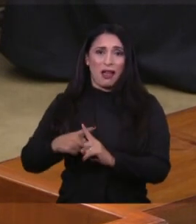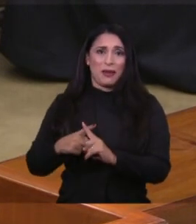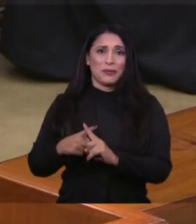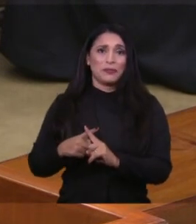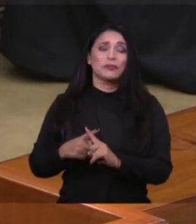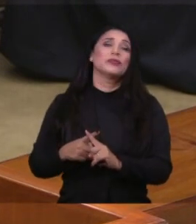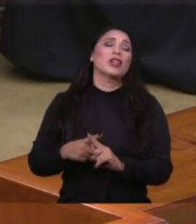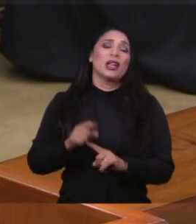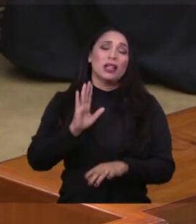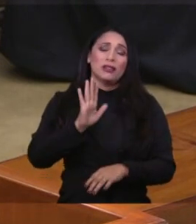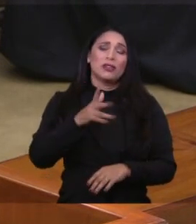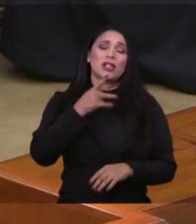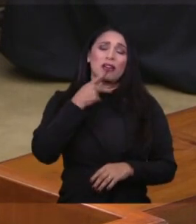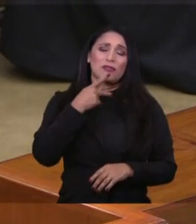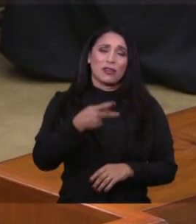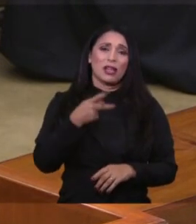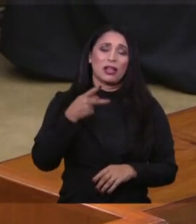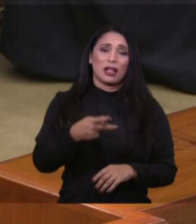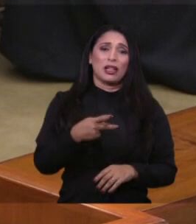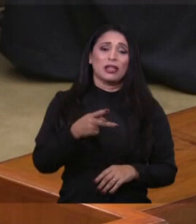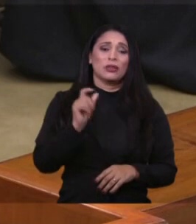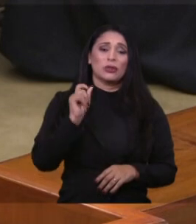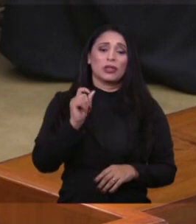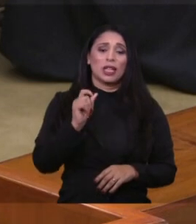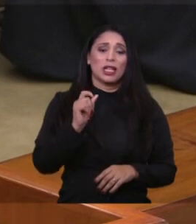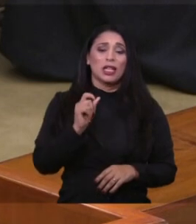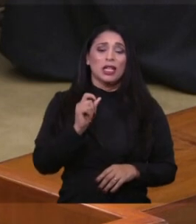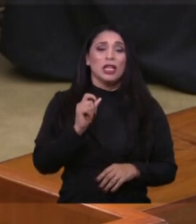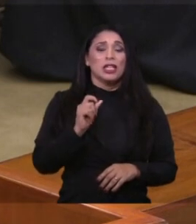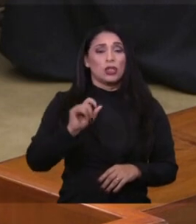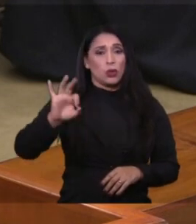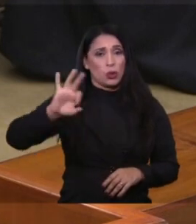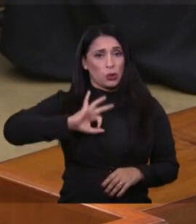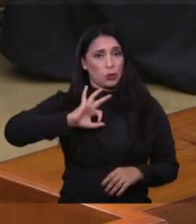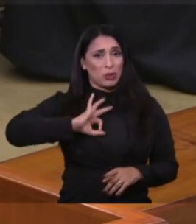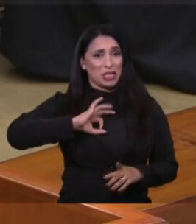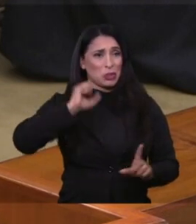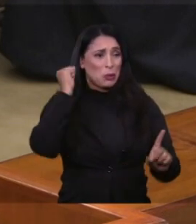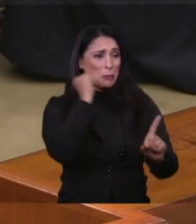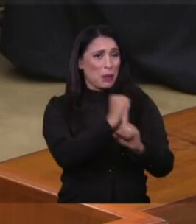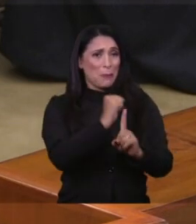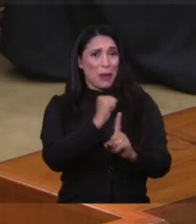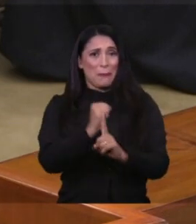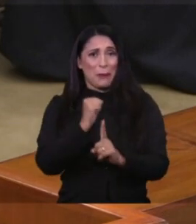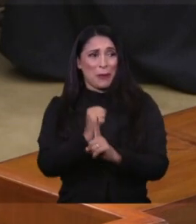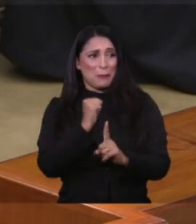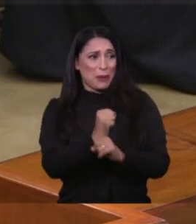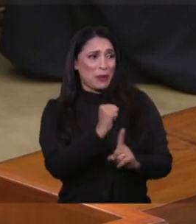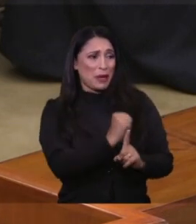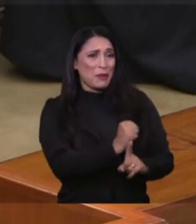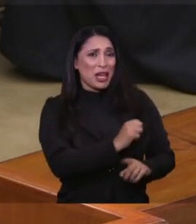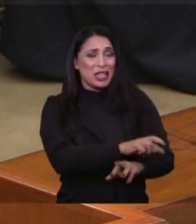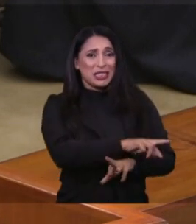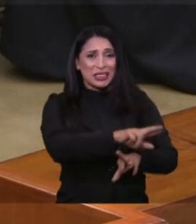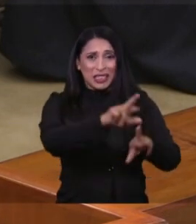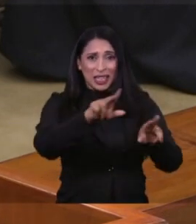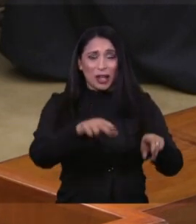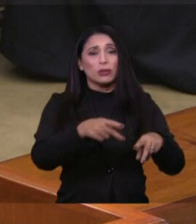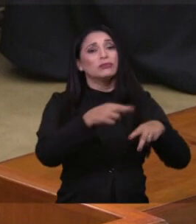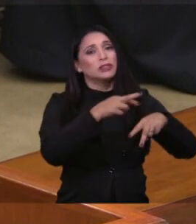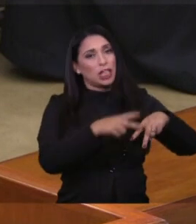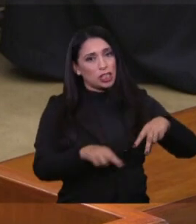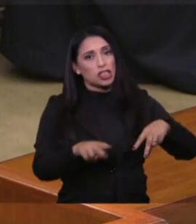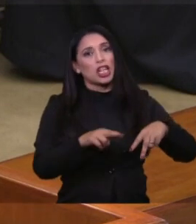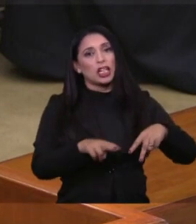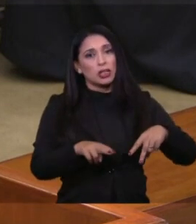que informando e reforçando que a letalidade do Estado brasileiro contra a comunidade negra tem gênero.